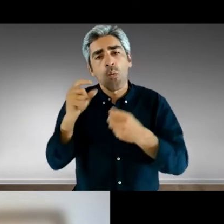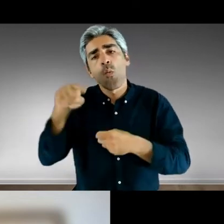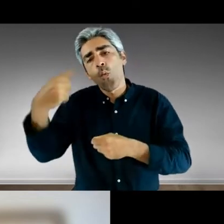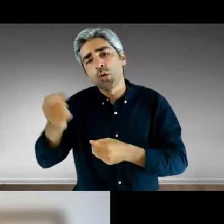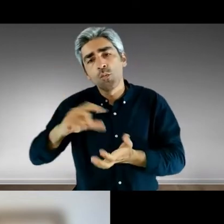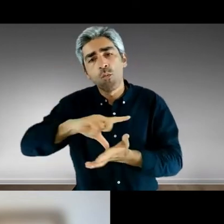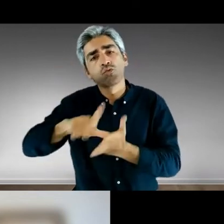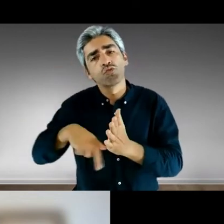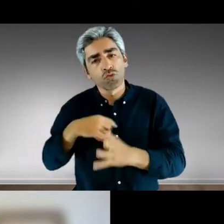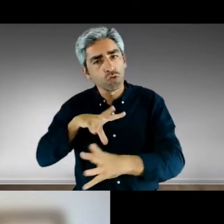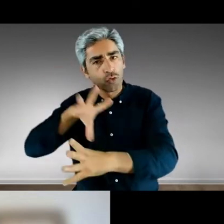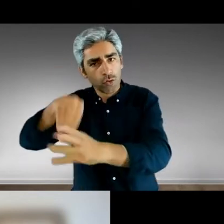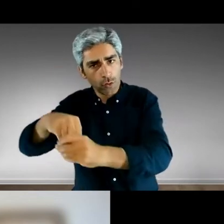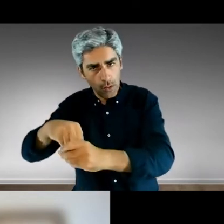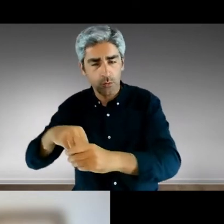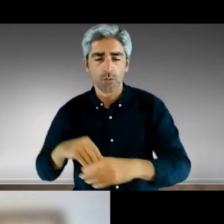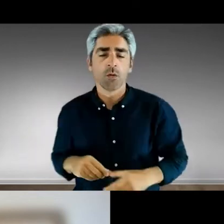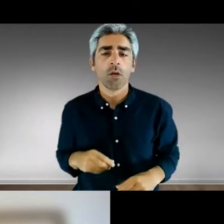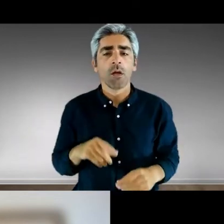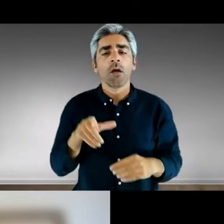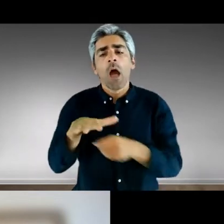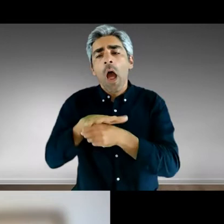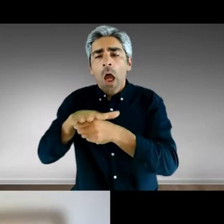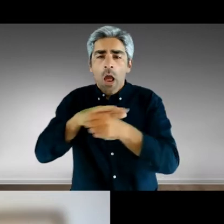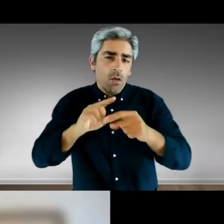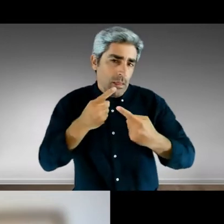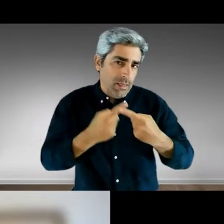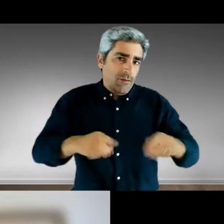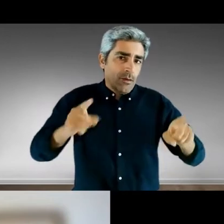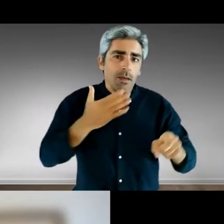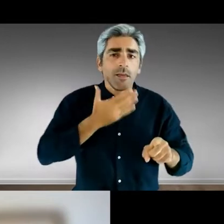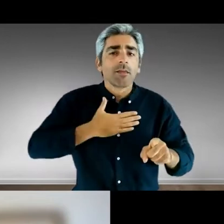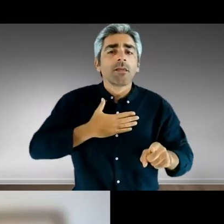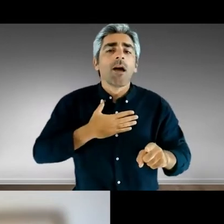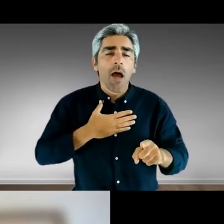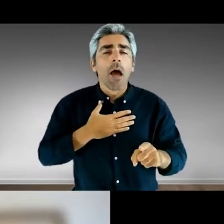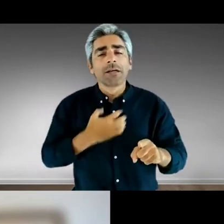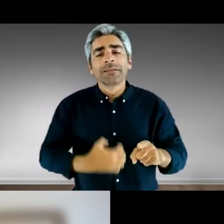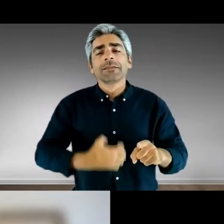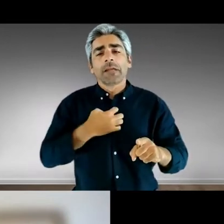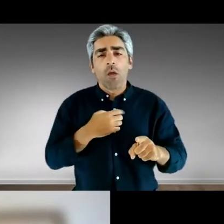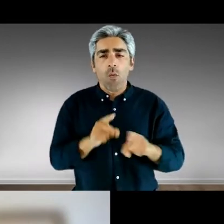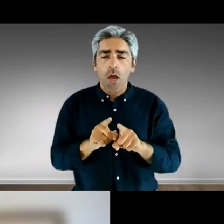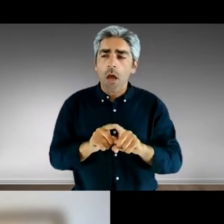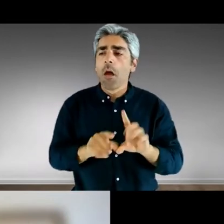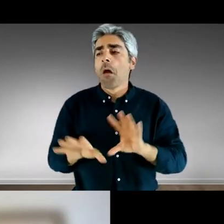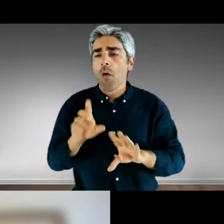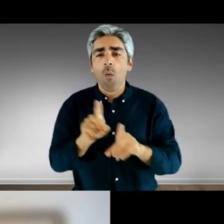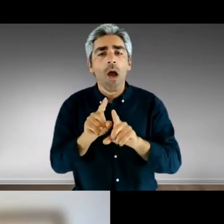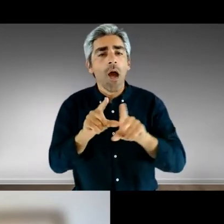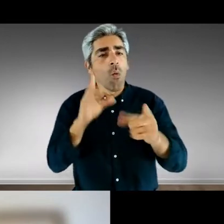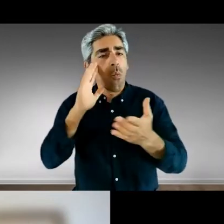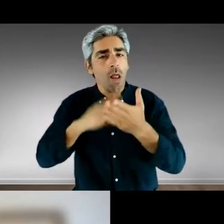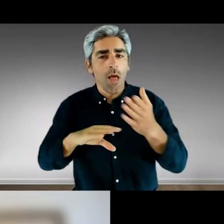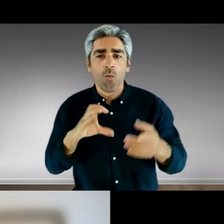projetos de dimensões diferentes também me fez sentir exatamente o que o colega Pereira Silva disse,